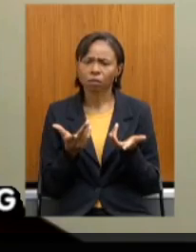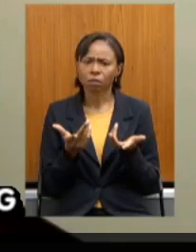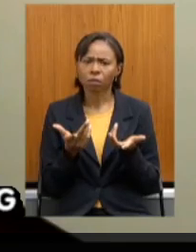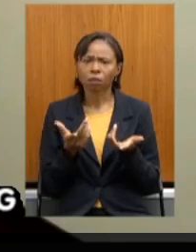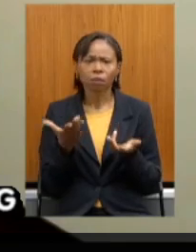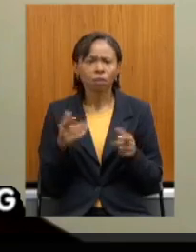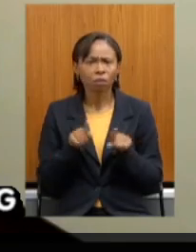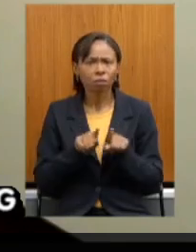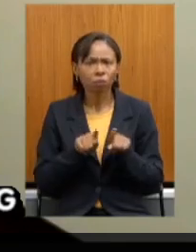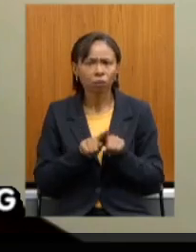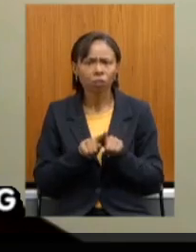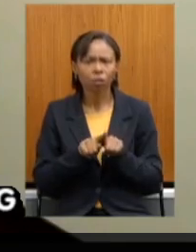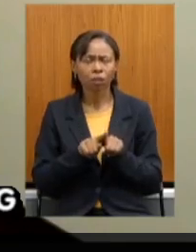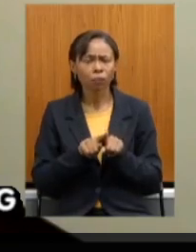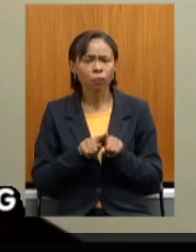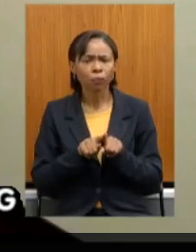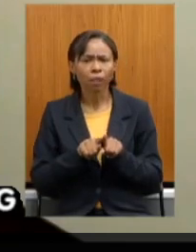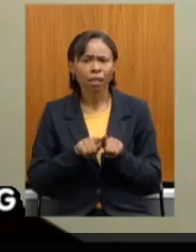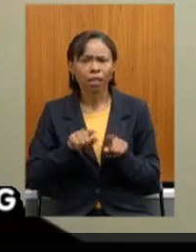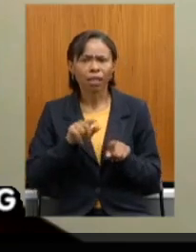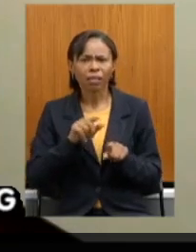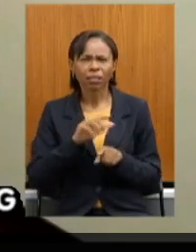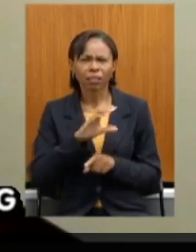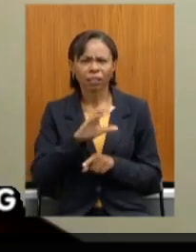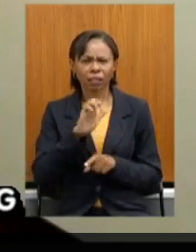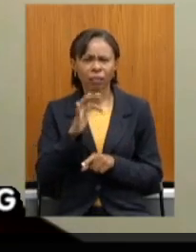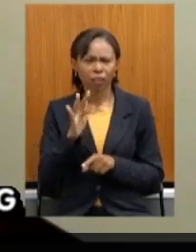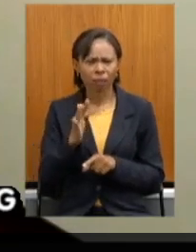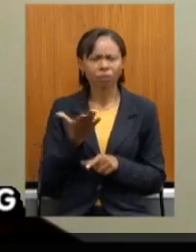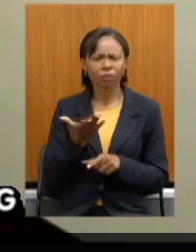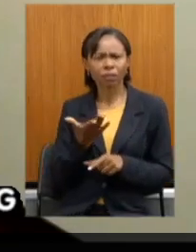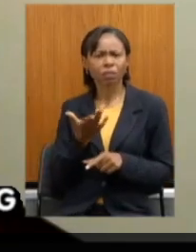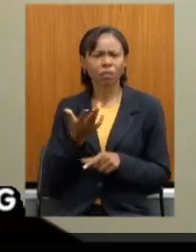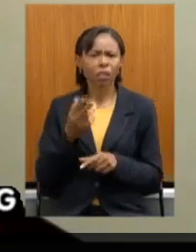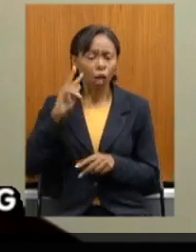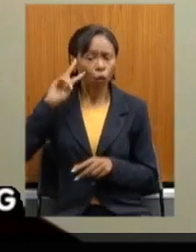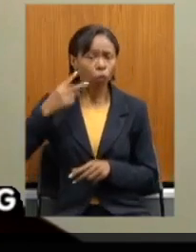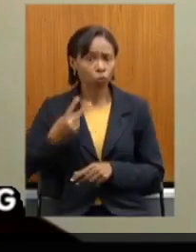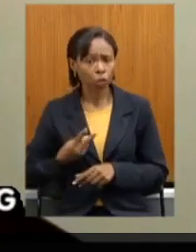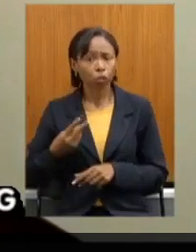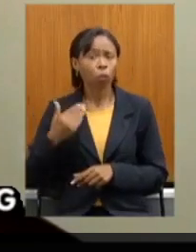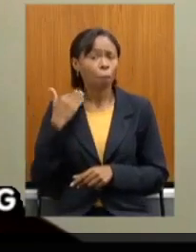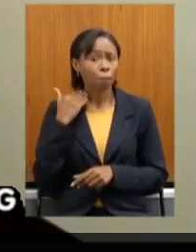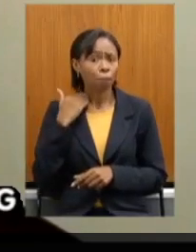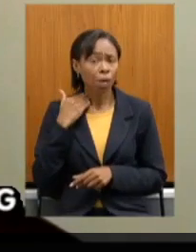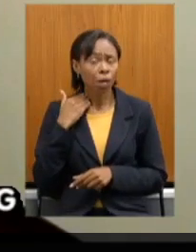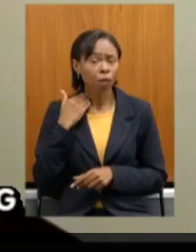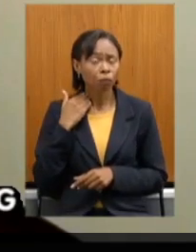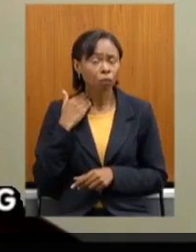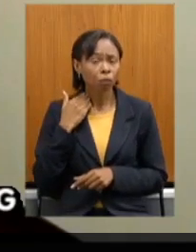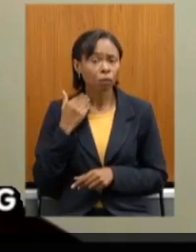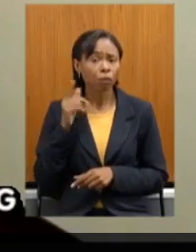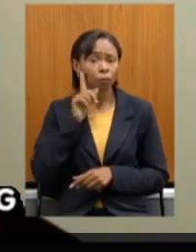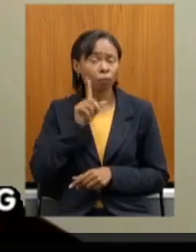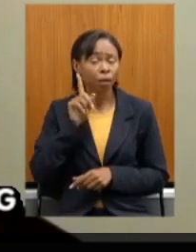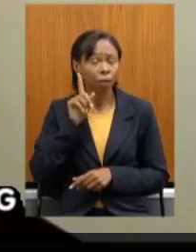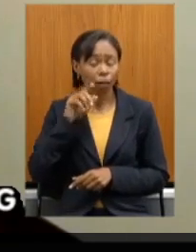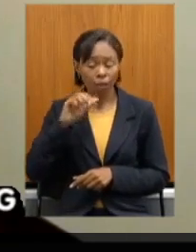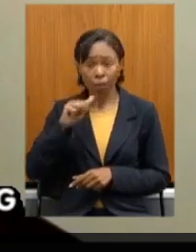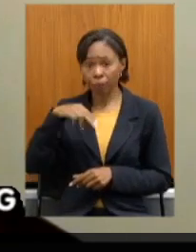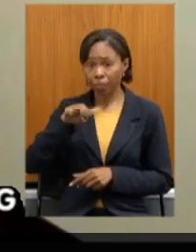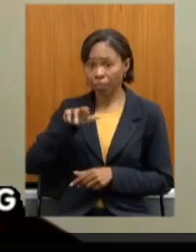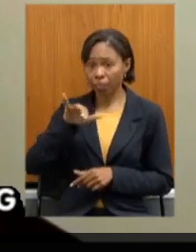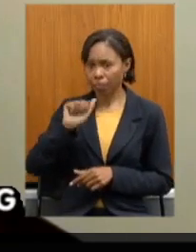teve o reconhecimento do Banco Interamericano como sendo a melhor administração do país,